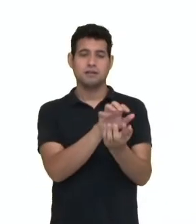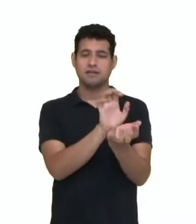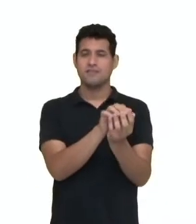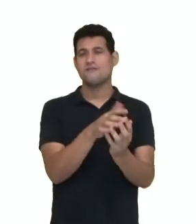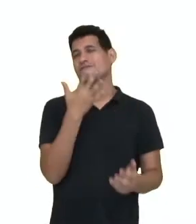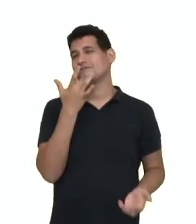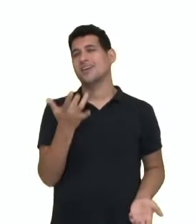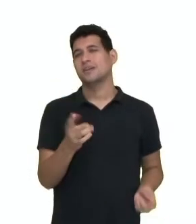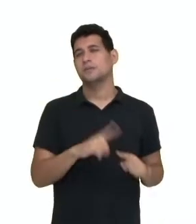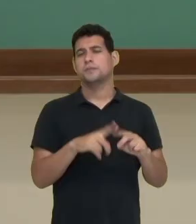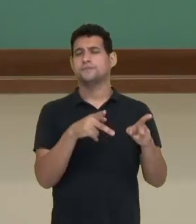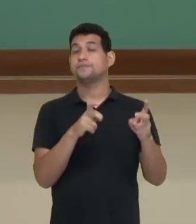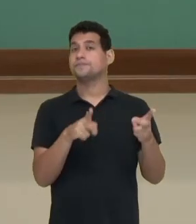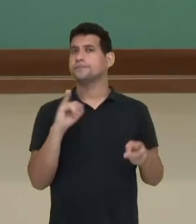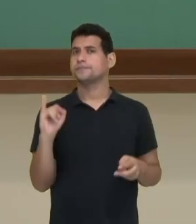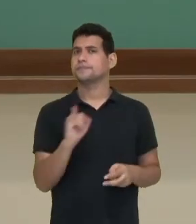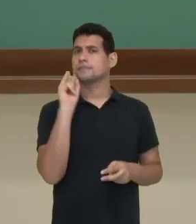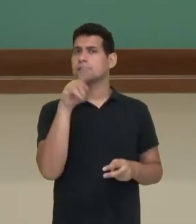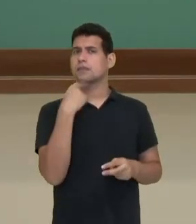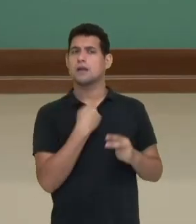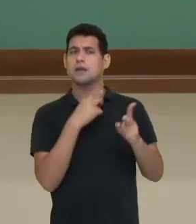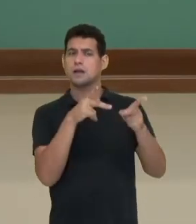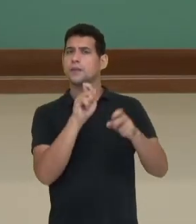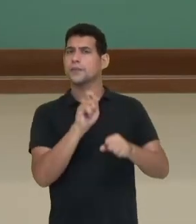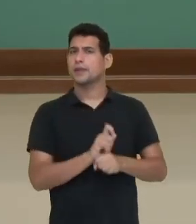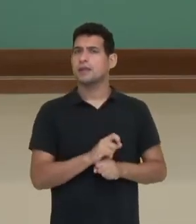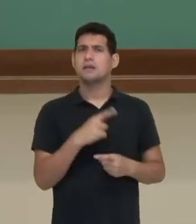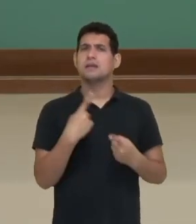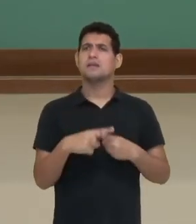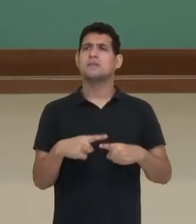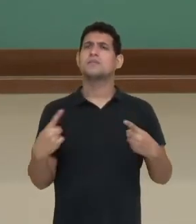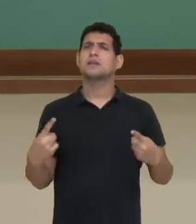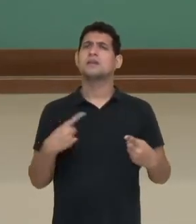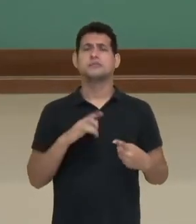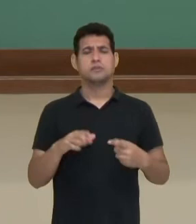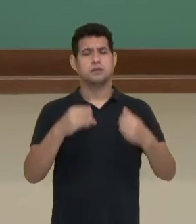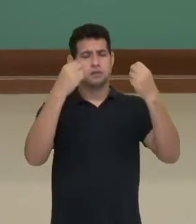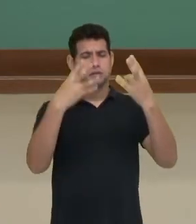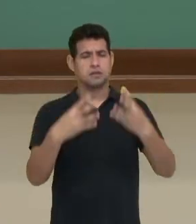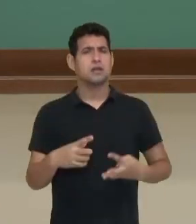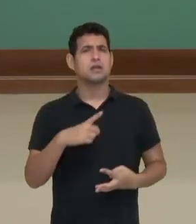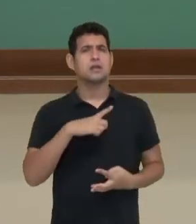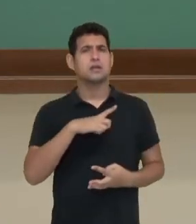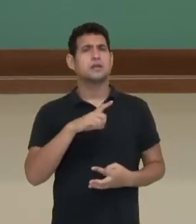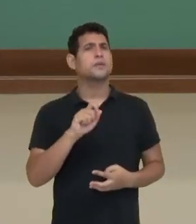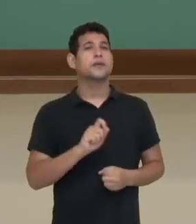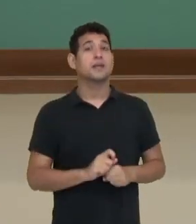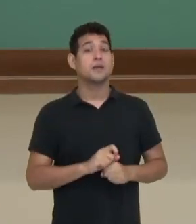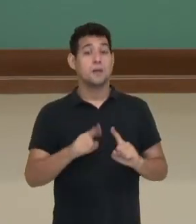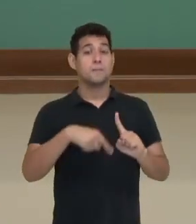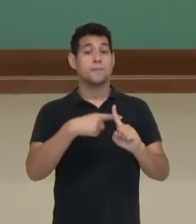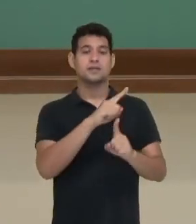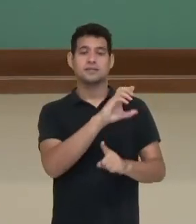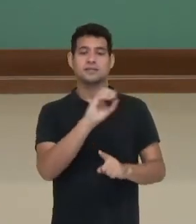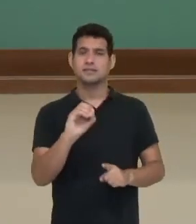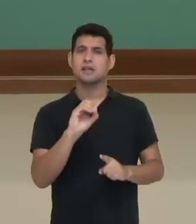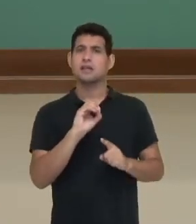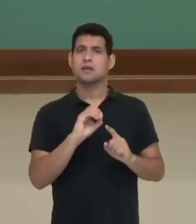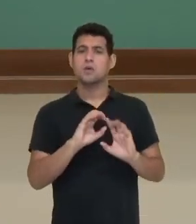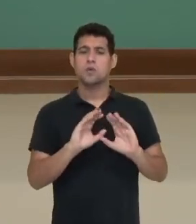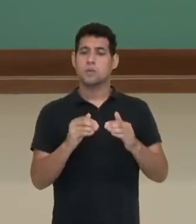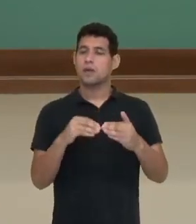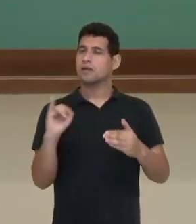facilidade. Veja, é importante a gente observar por que eu citei aqui que ali havia mais de 100 engenhos. Ou seja,